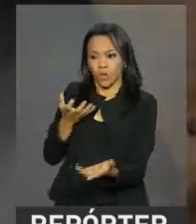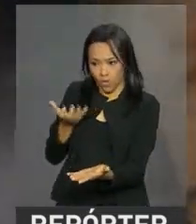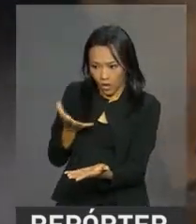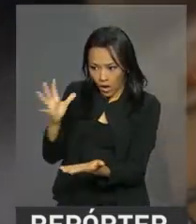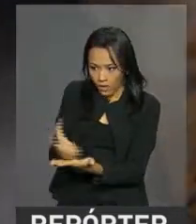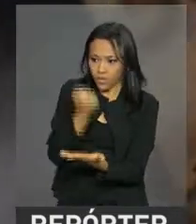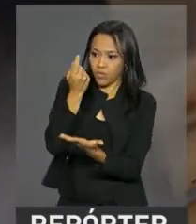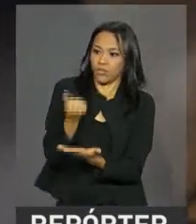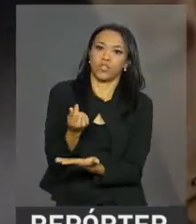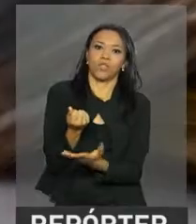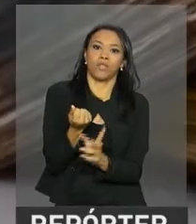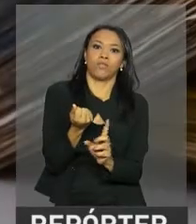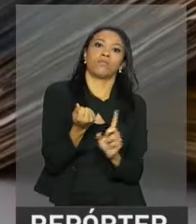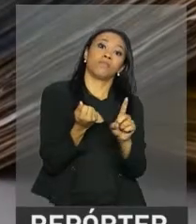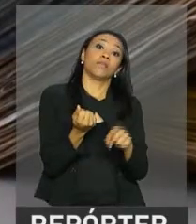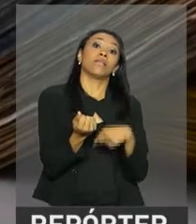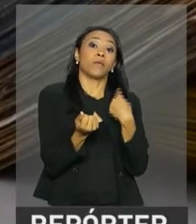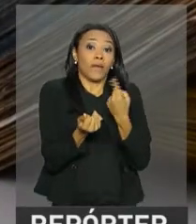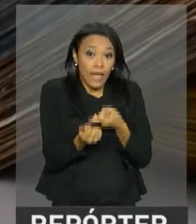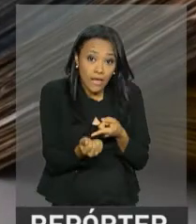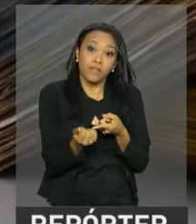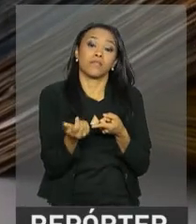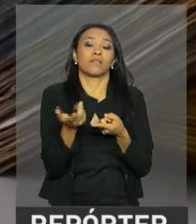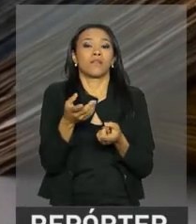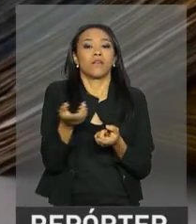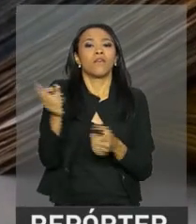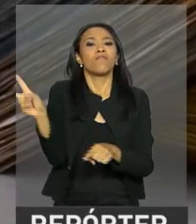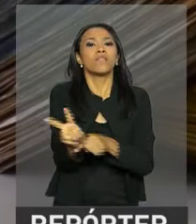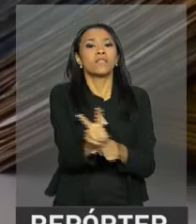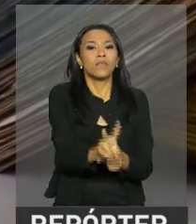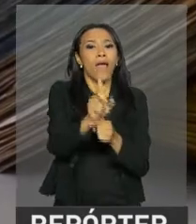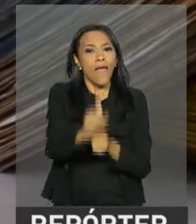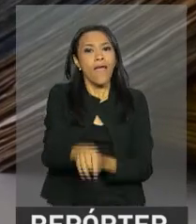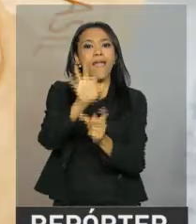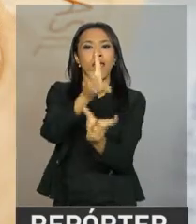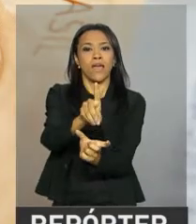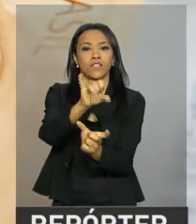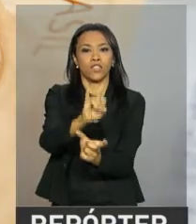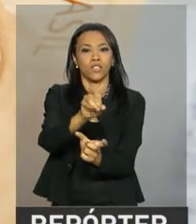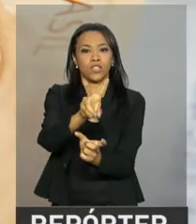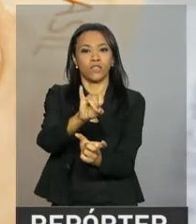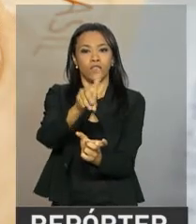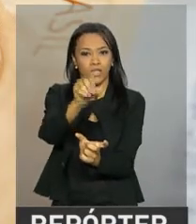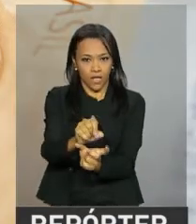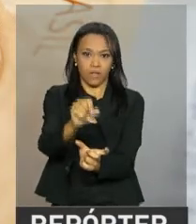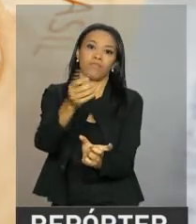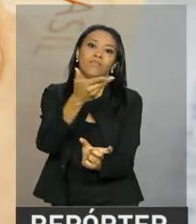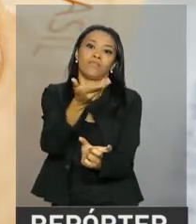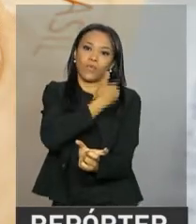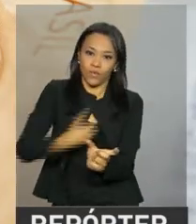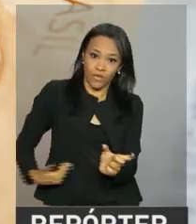de dinheiro na economia estes financiamentos formam a chamada dívida pública em 2016 essa